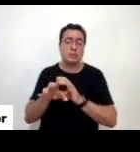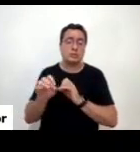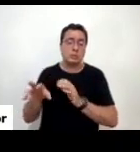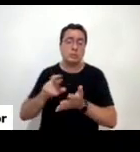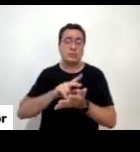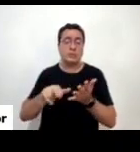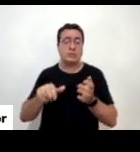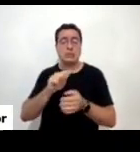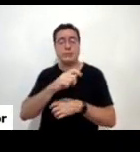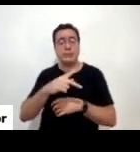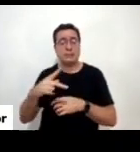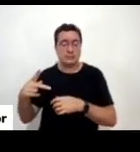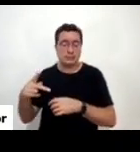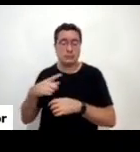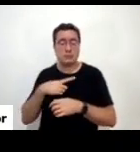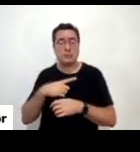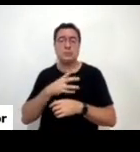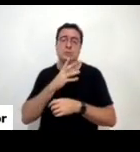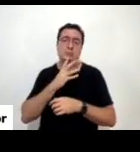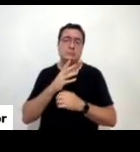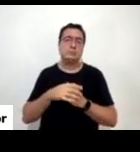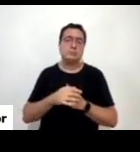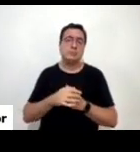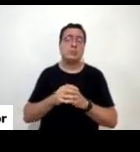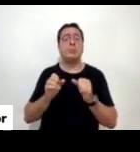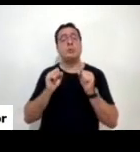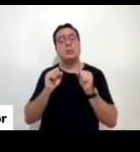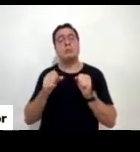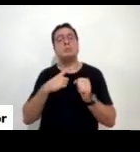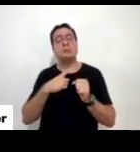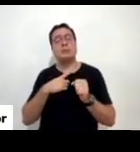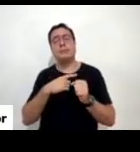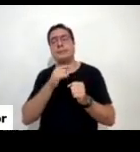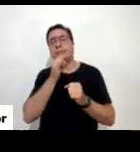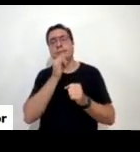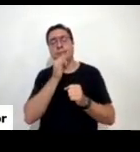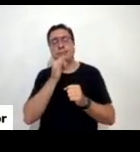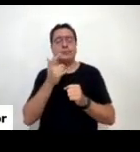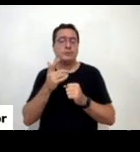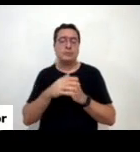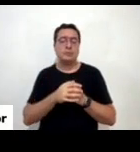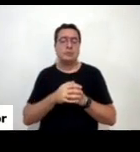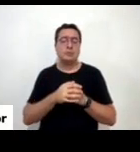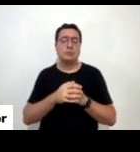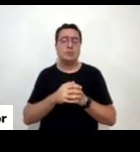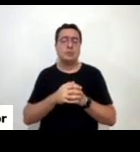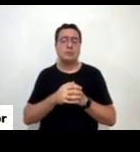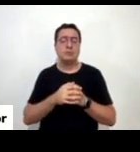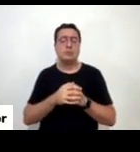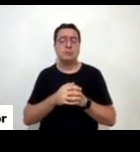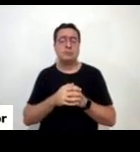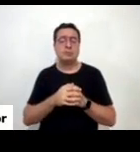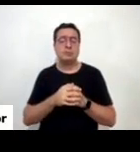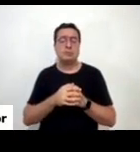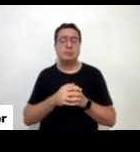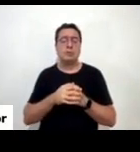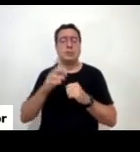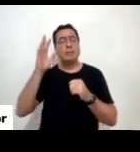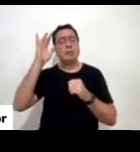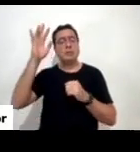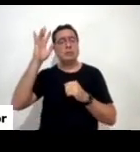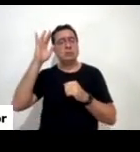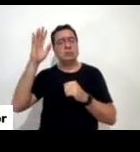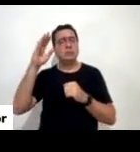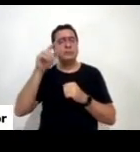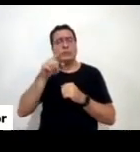aplicativos que nos auxiliam com isso. Nós podemos ter e-commerce, por exemplo, de um grande supermercado. Imagina que você